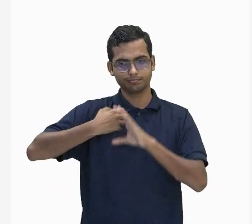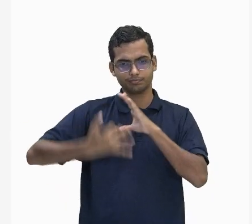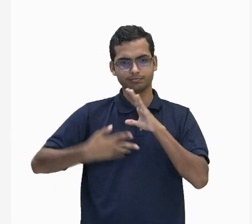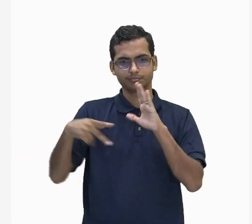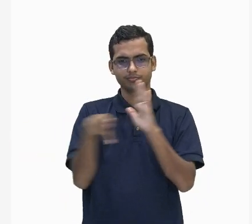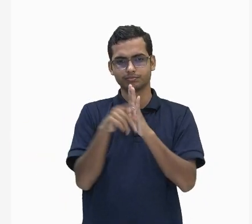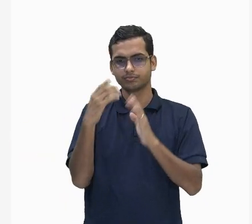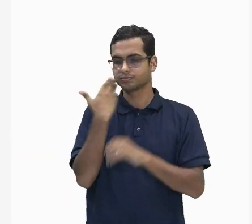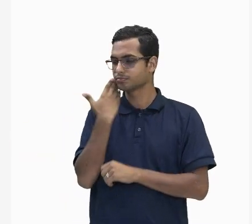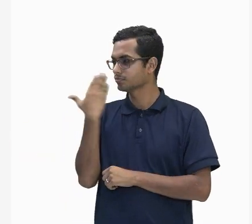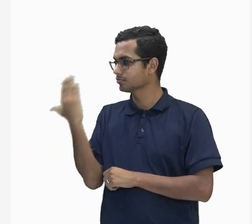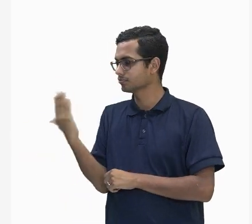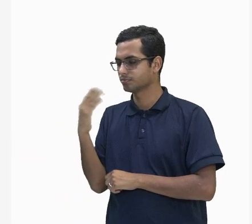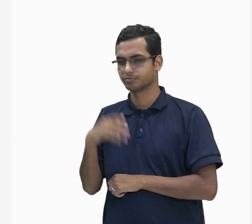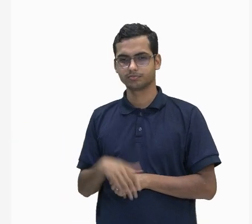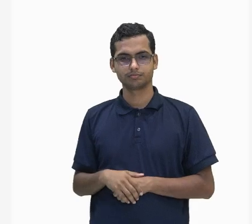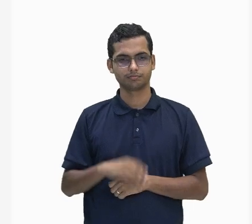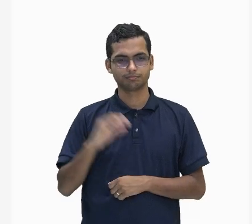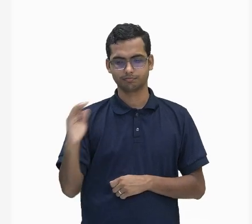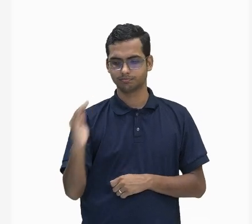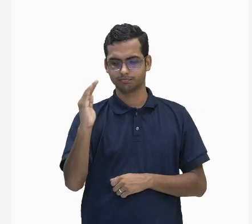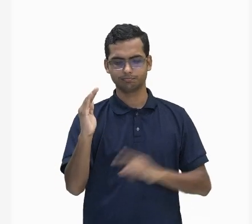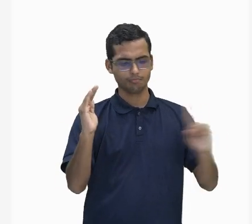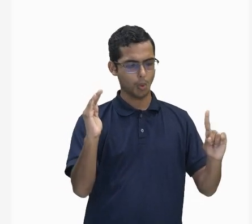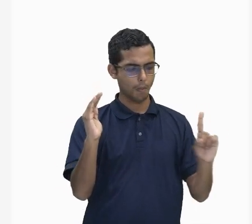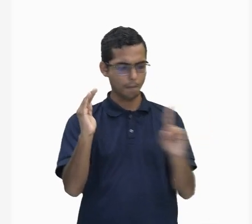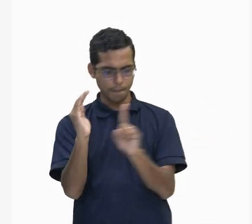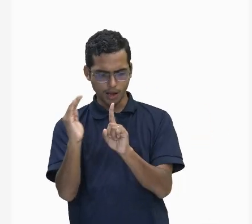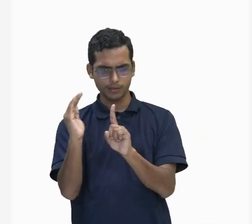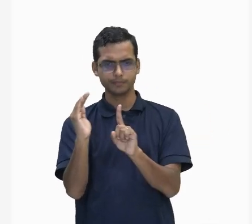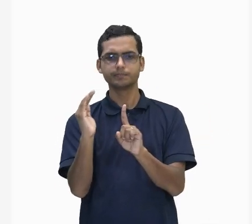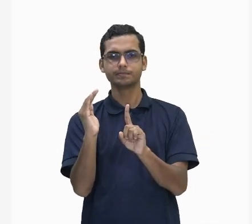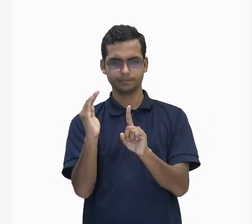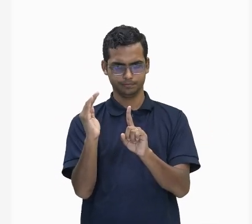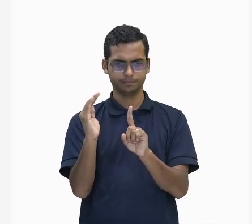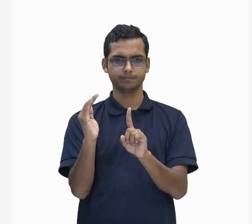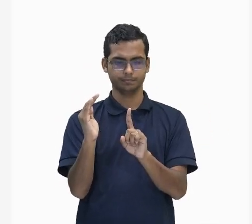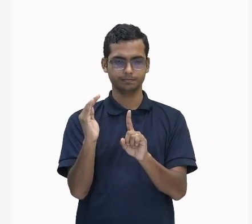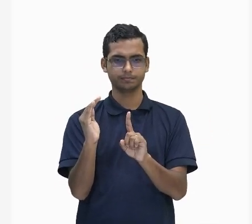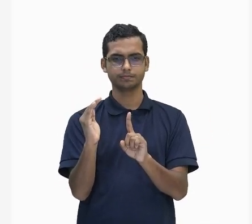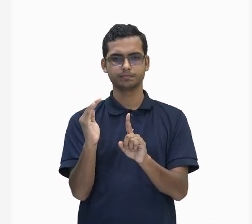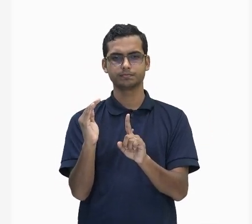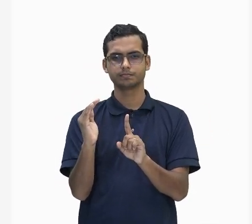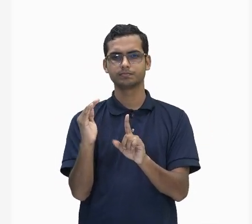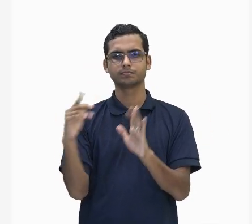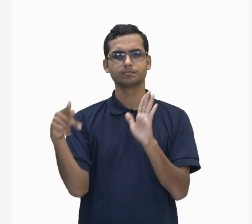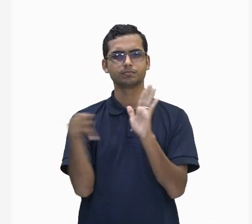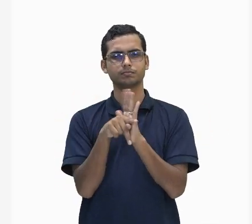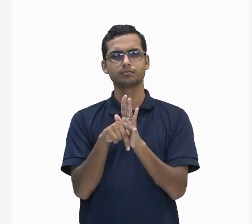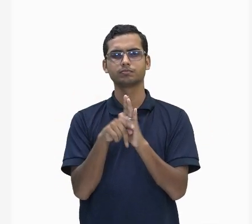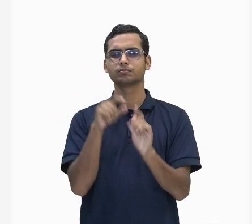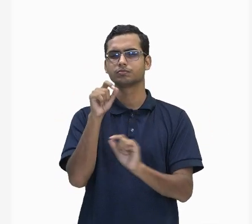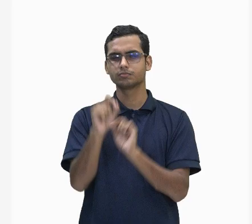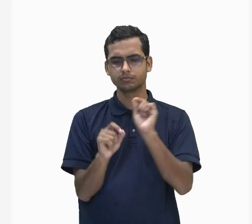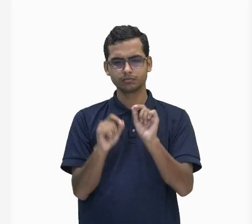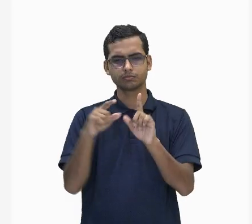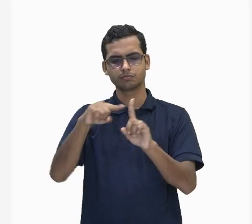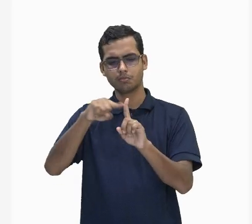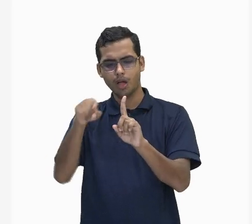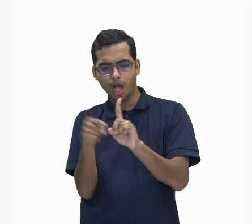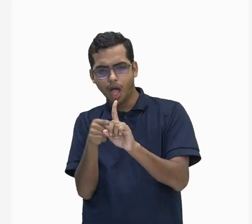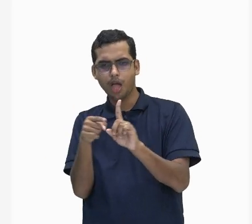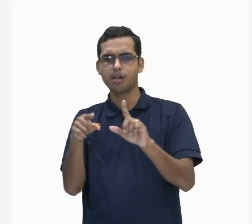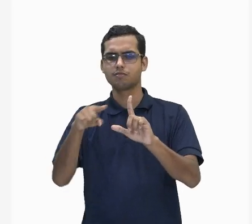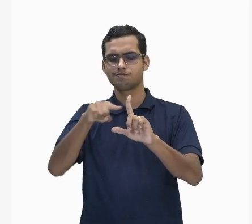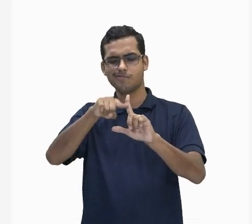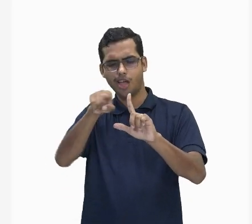mais a vela agora do espelho. Objeto entre o centro de curvatura e o foco. A imagem vai aparecer atrás